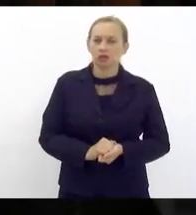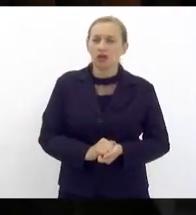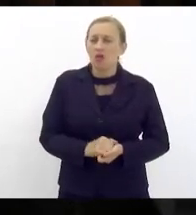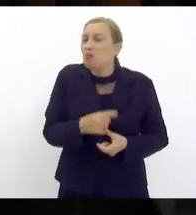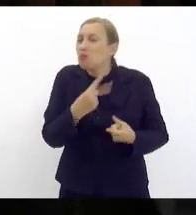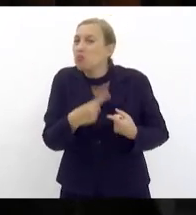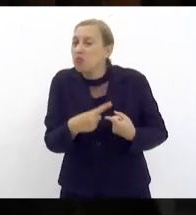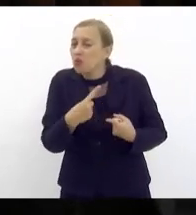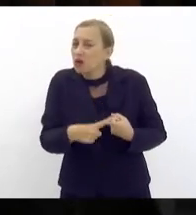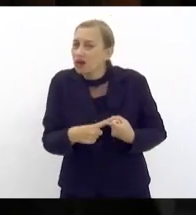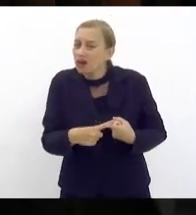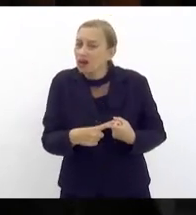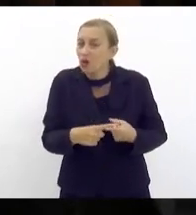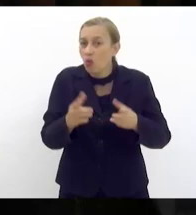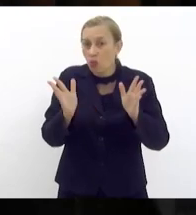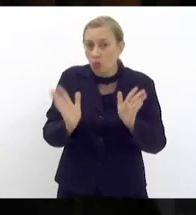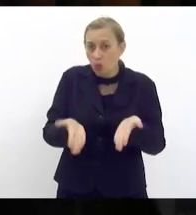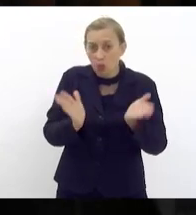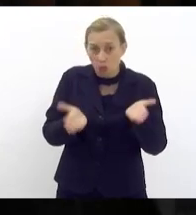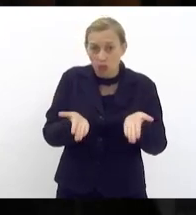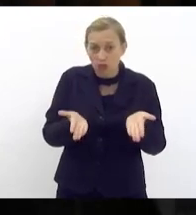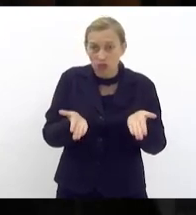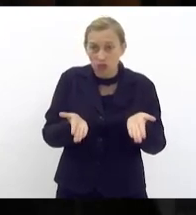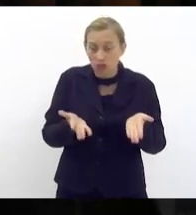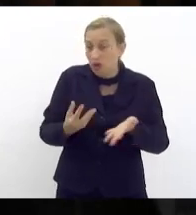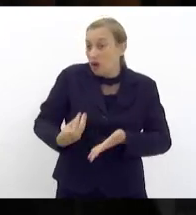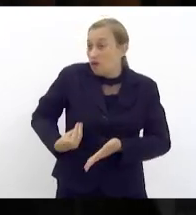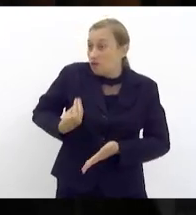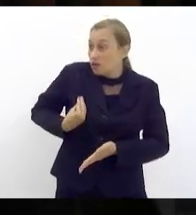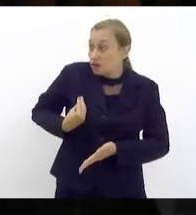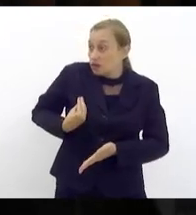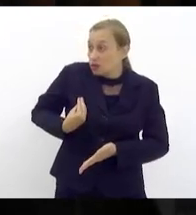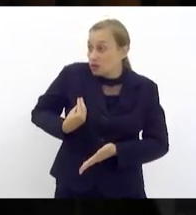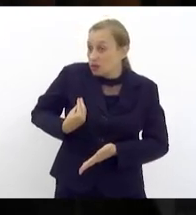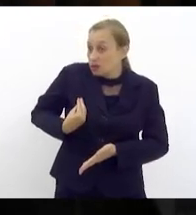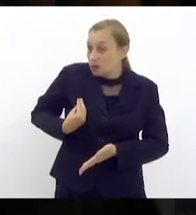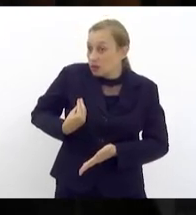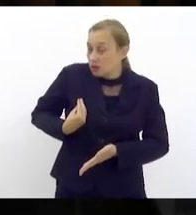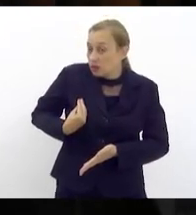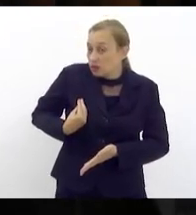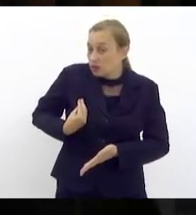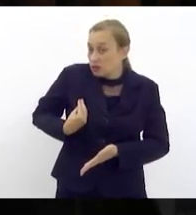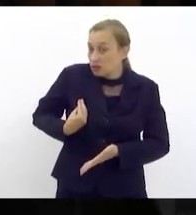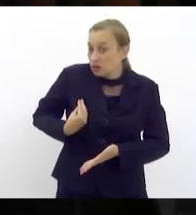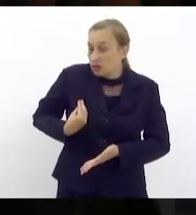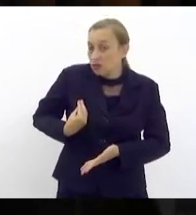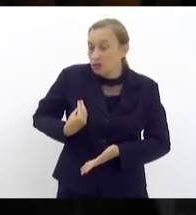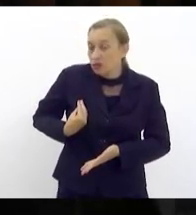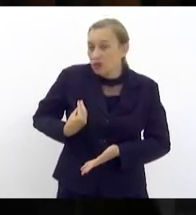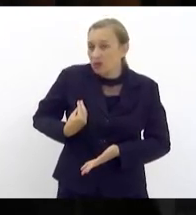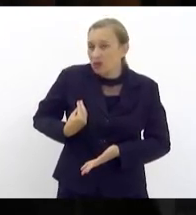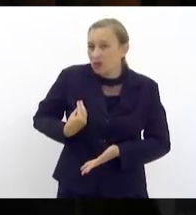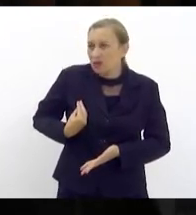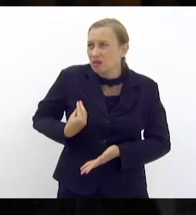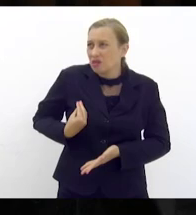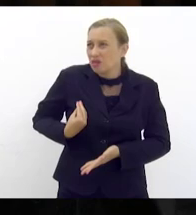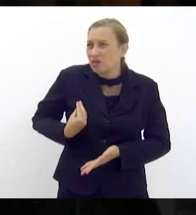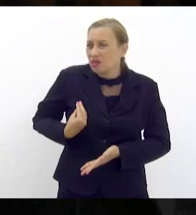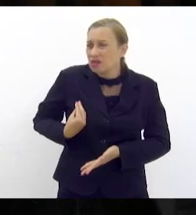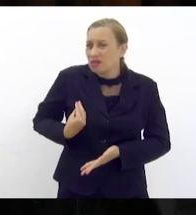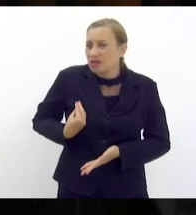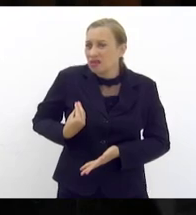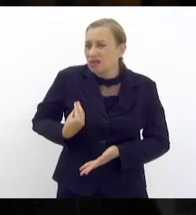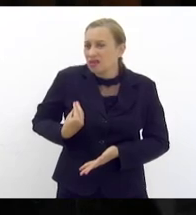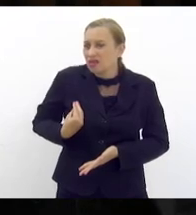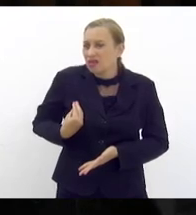porque considera-se hoje como a vida como algo extremamente banal por